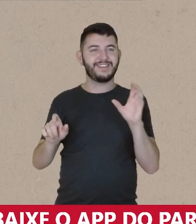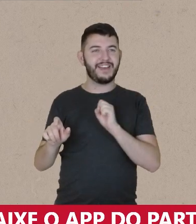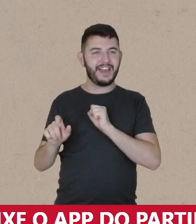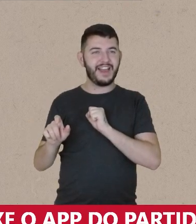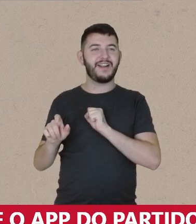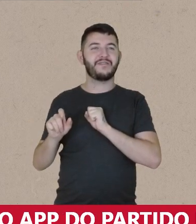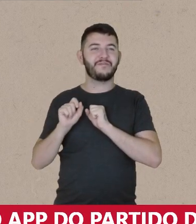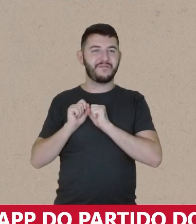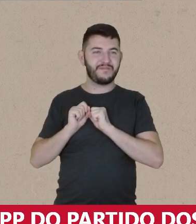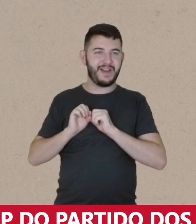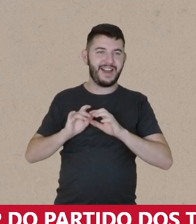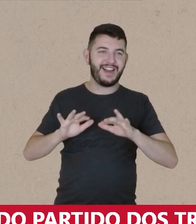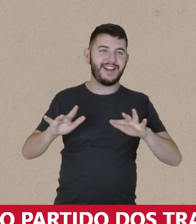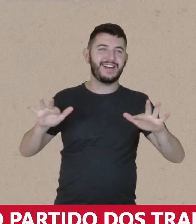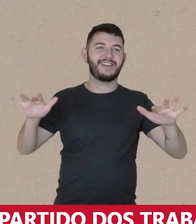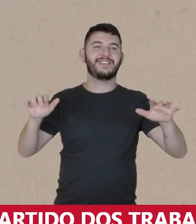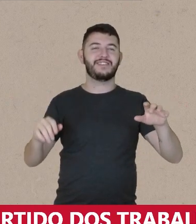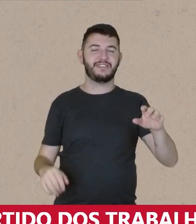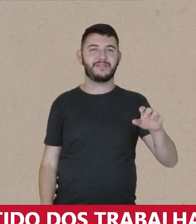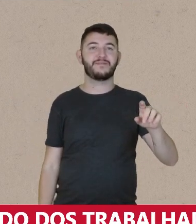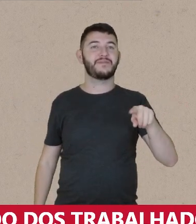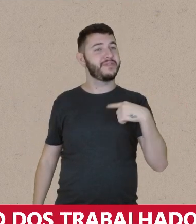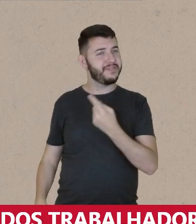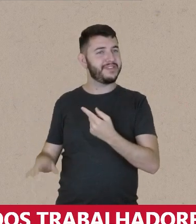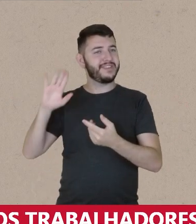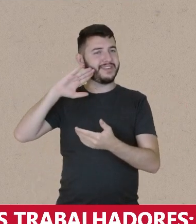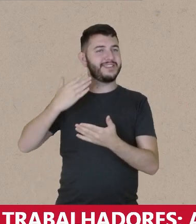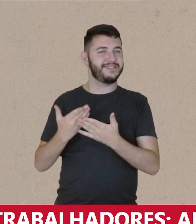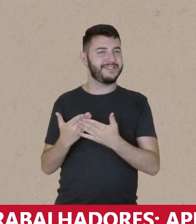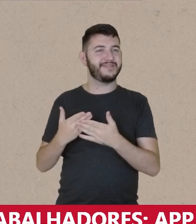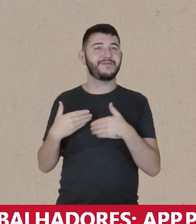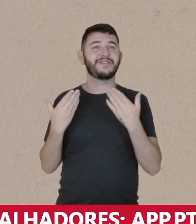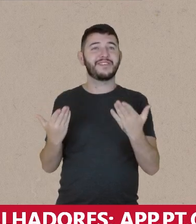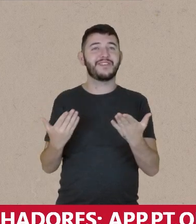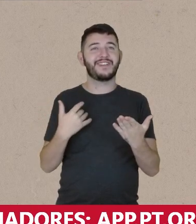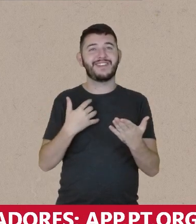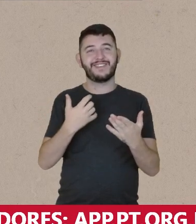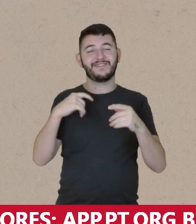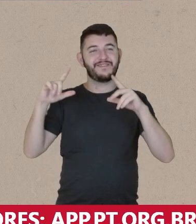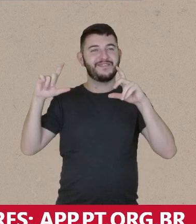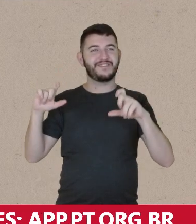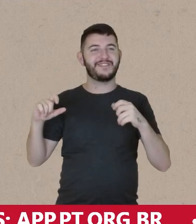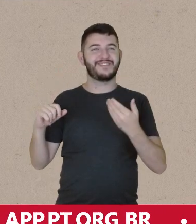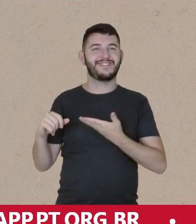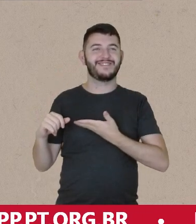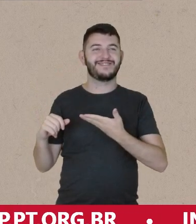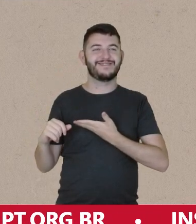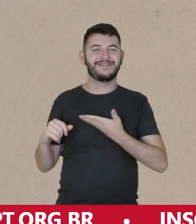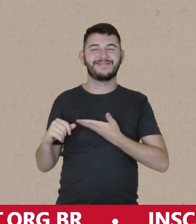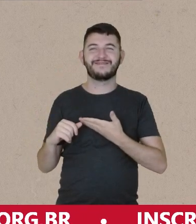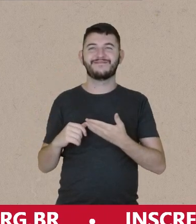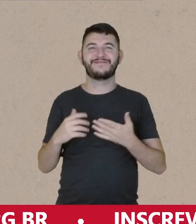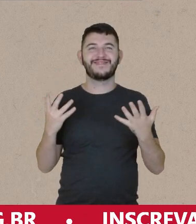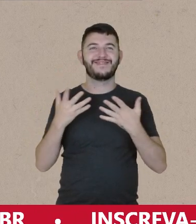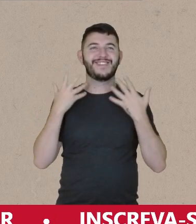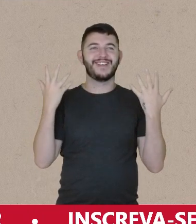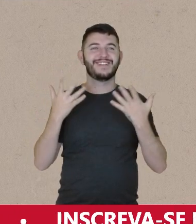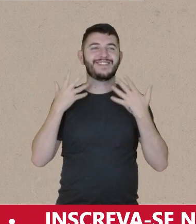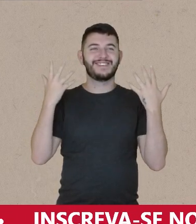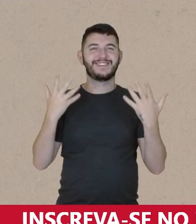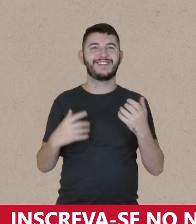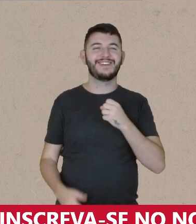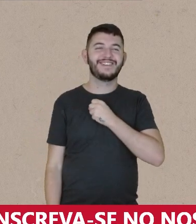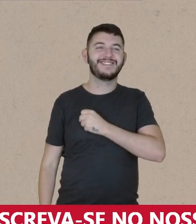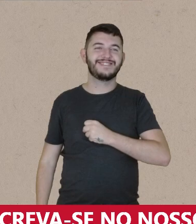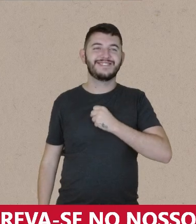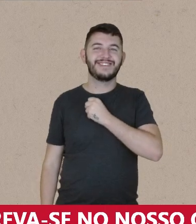E nós vamos acreditar muito nisso, né? Olha aí nosso Serginho, viu? Que alegria, saudade